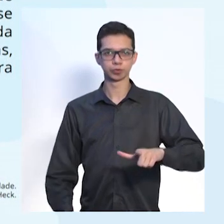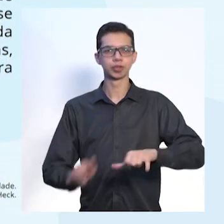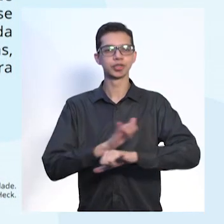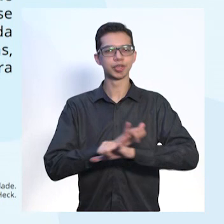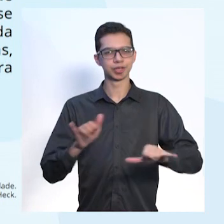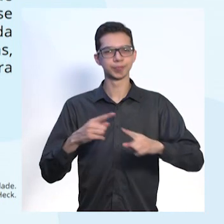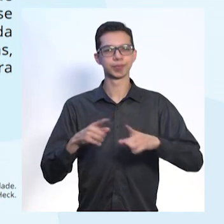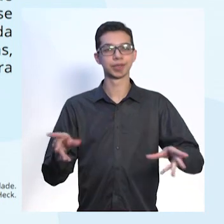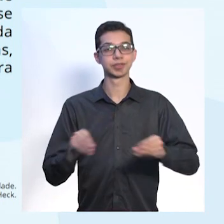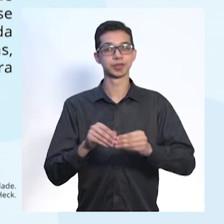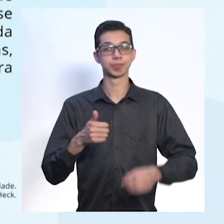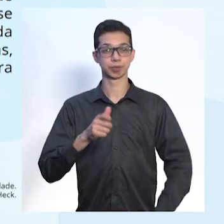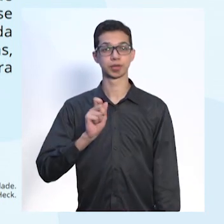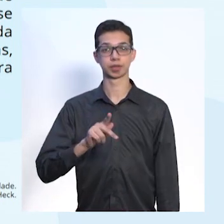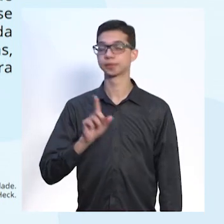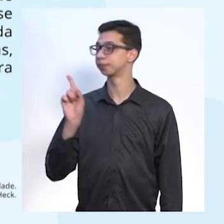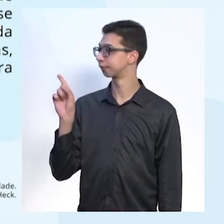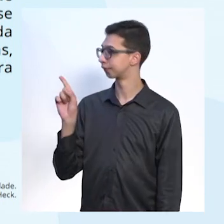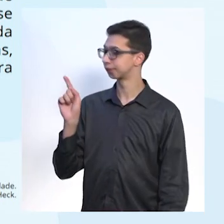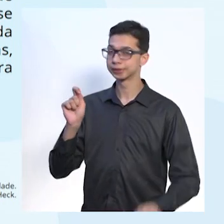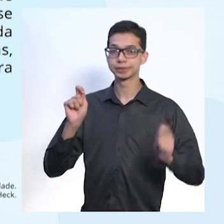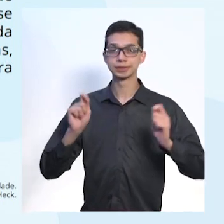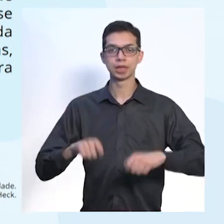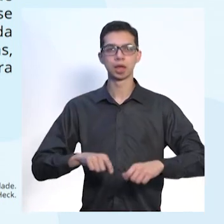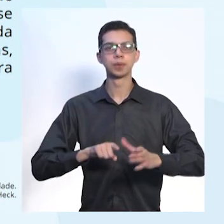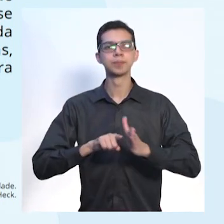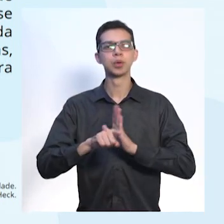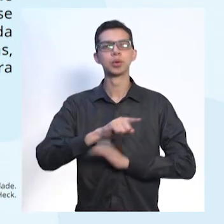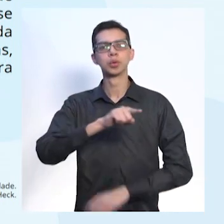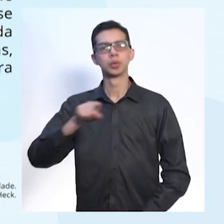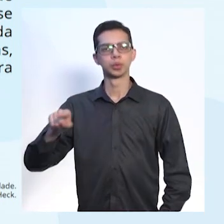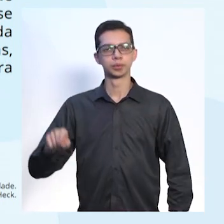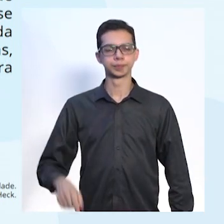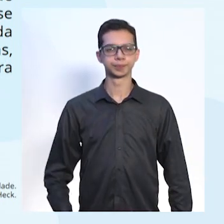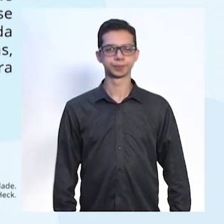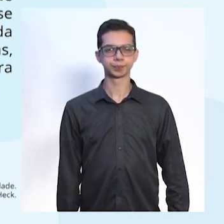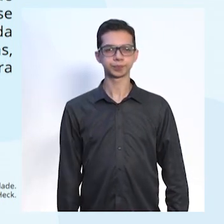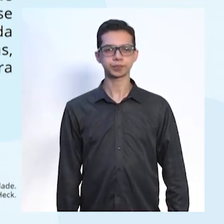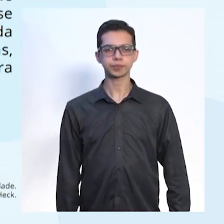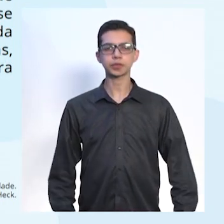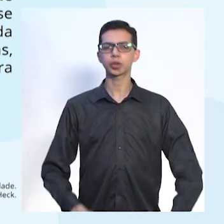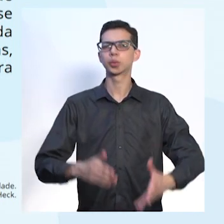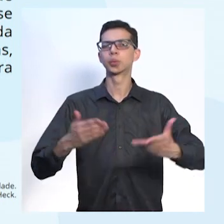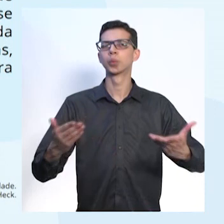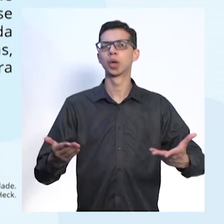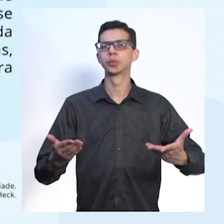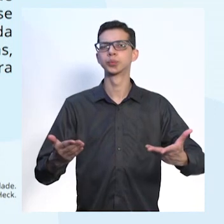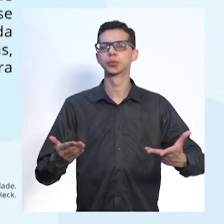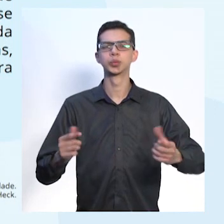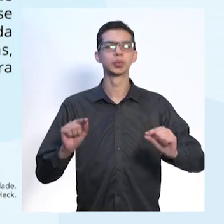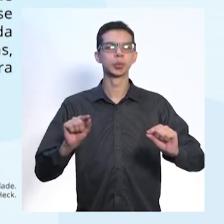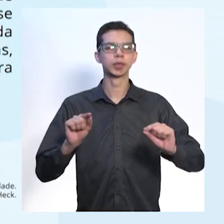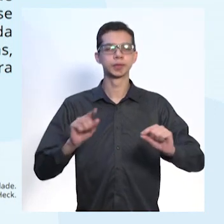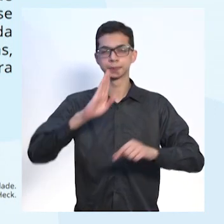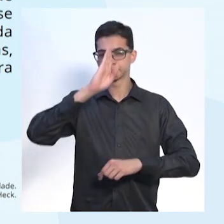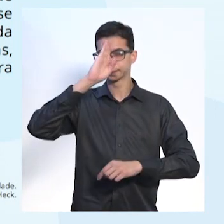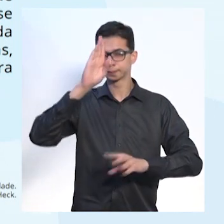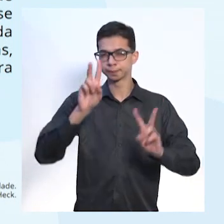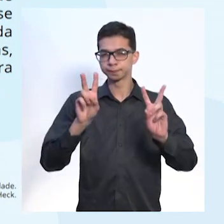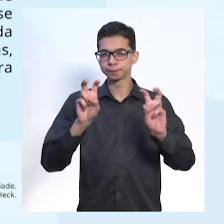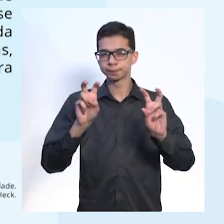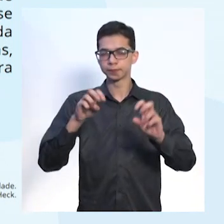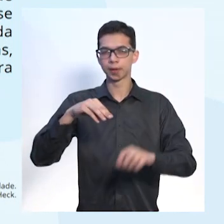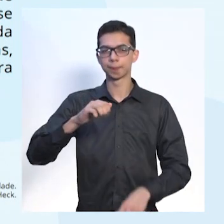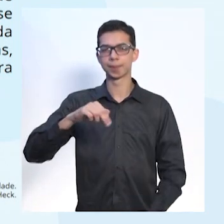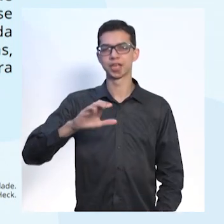ela é bem curtinha, então coube. E tem uma pergunta. Qual a manchete da notícia? Localize-a